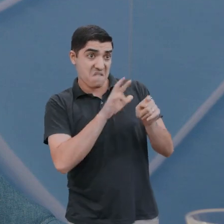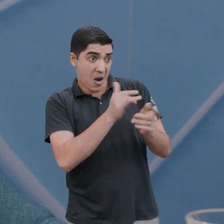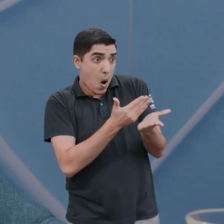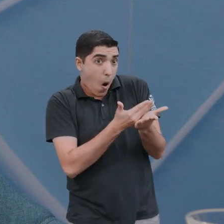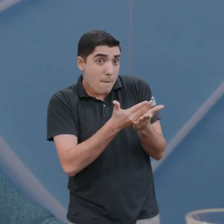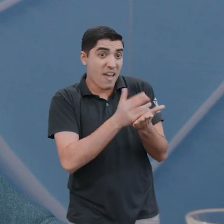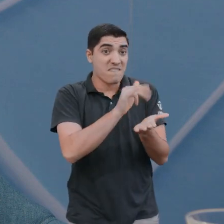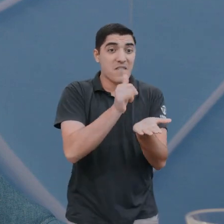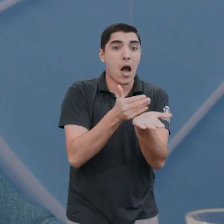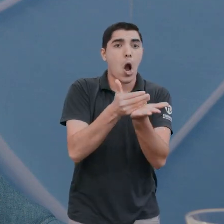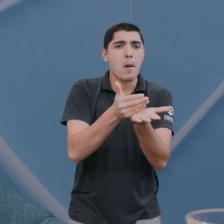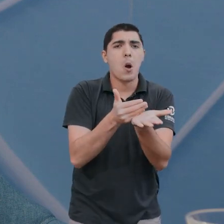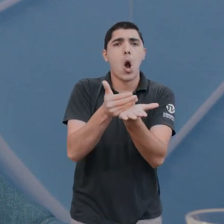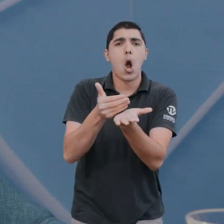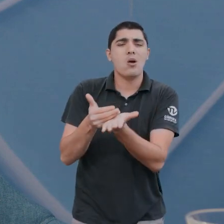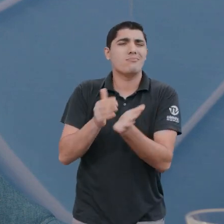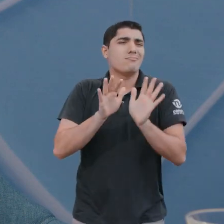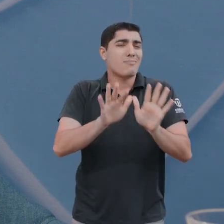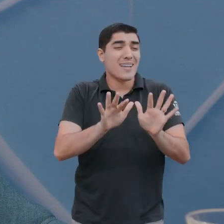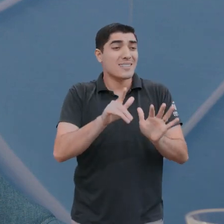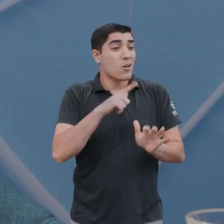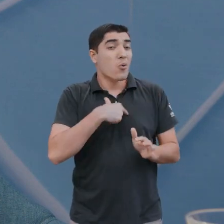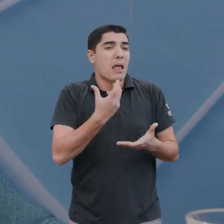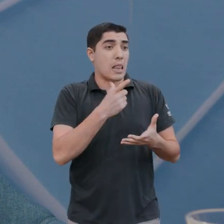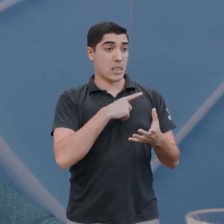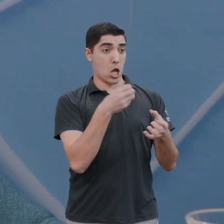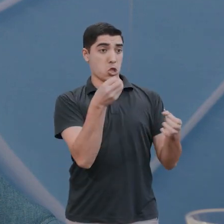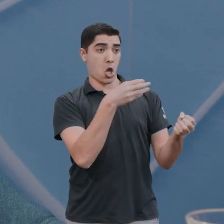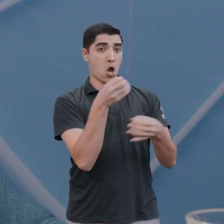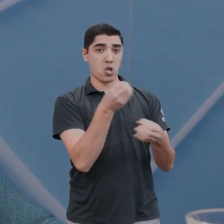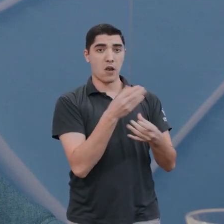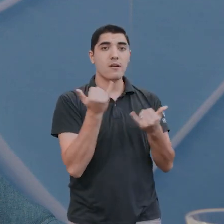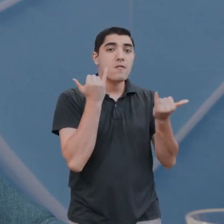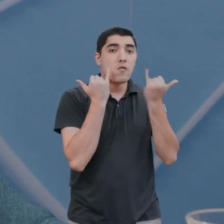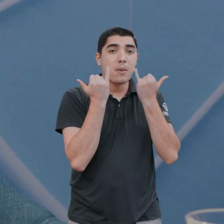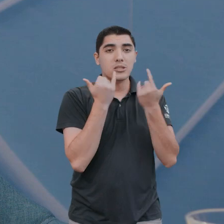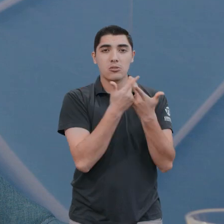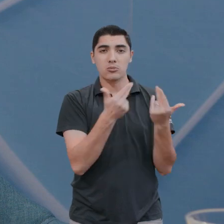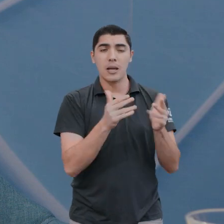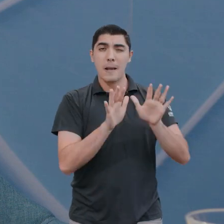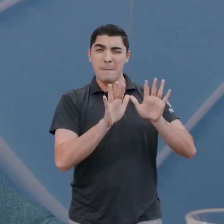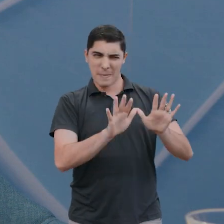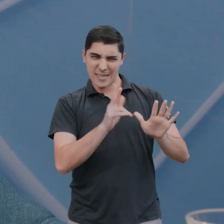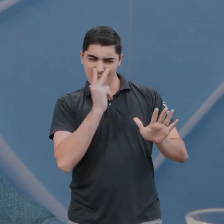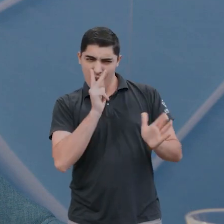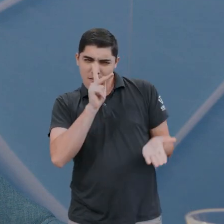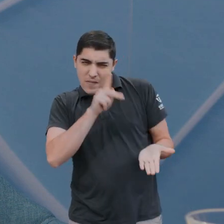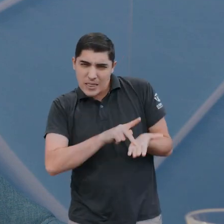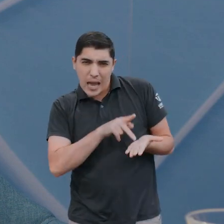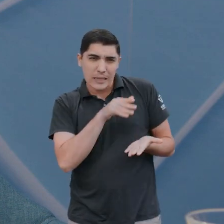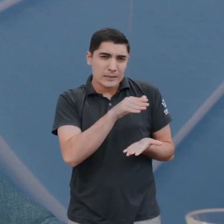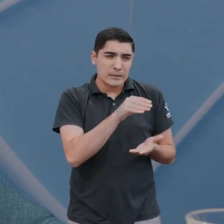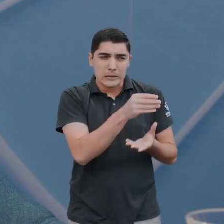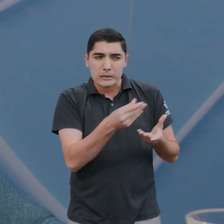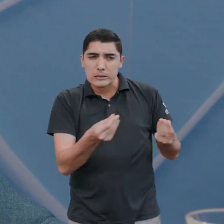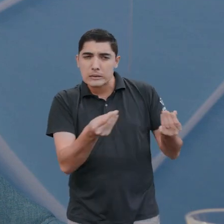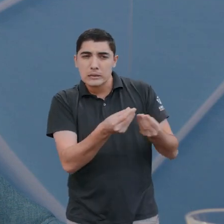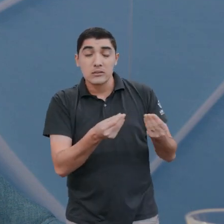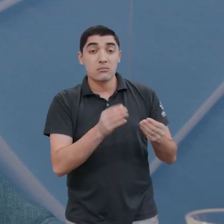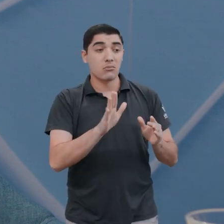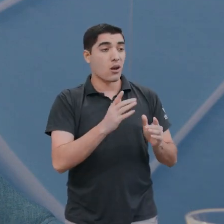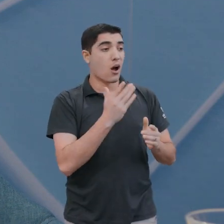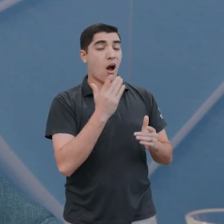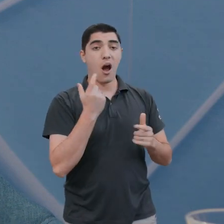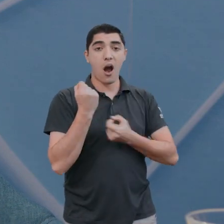Então, o mercado sempre está ali inovando e trazendo novas informações dentro da indústria da moda, e